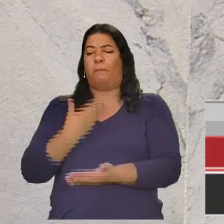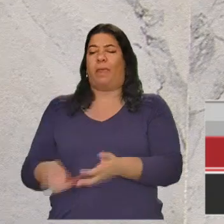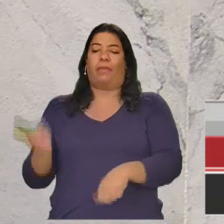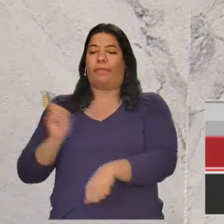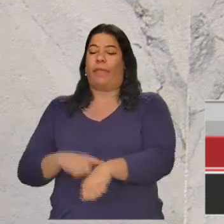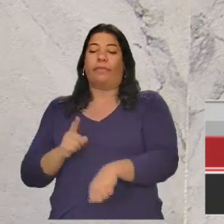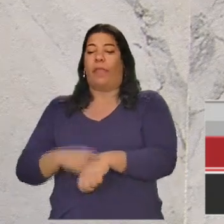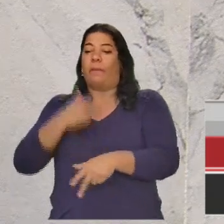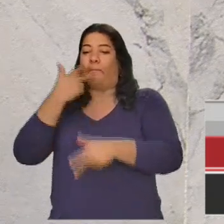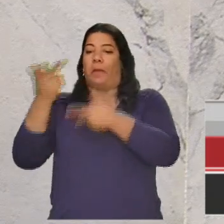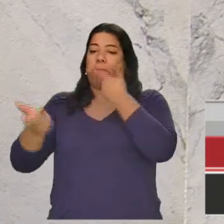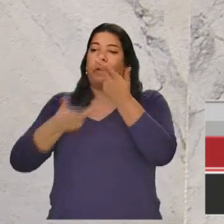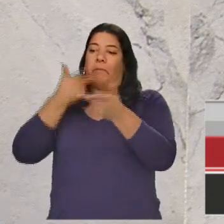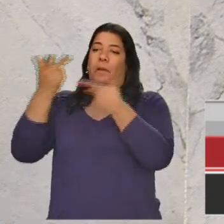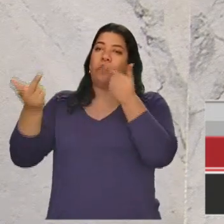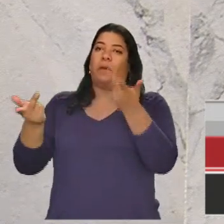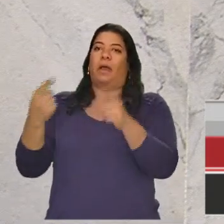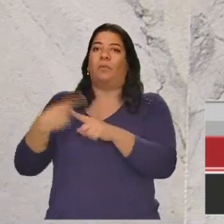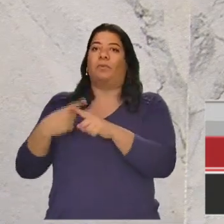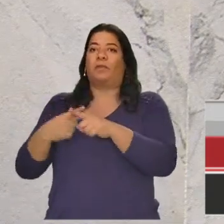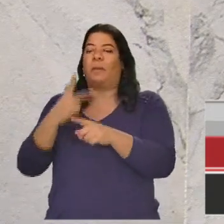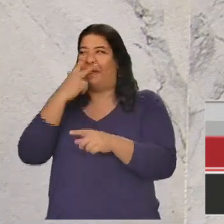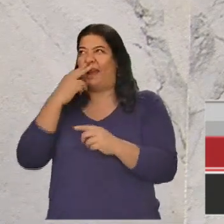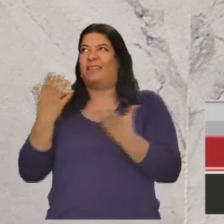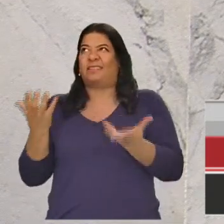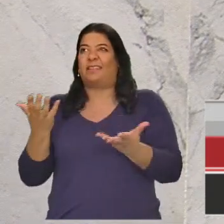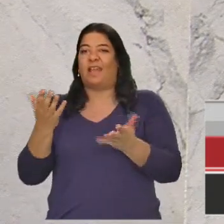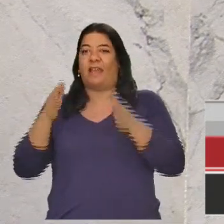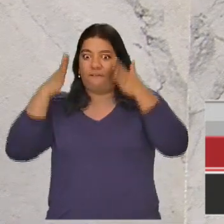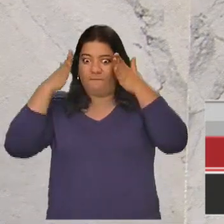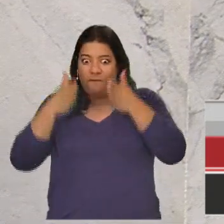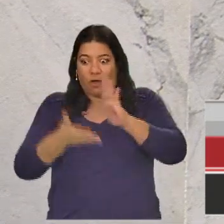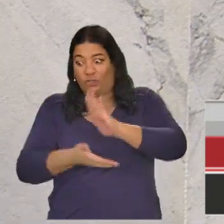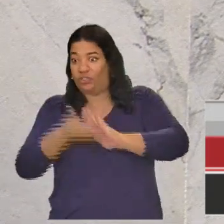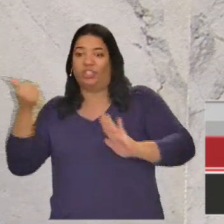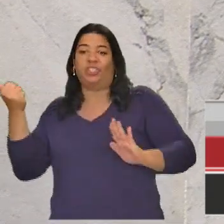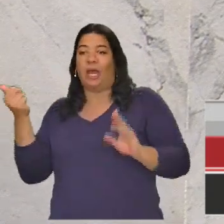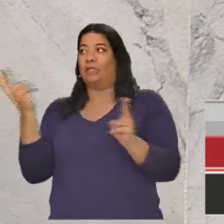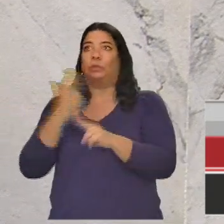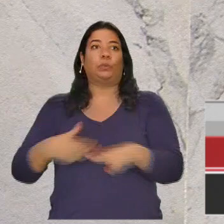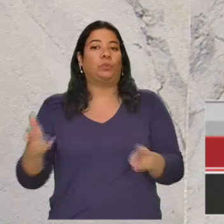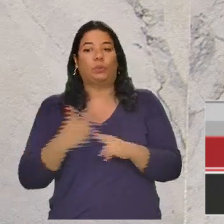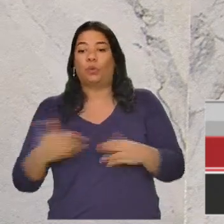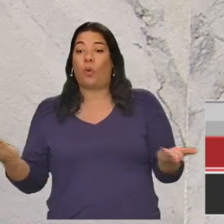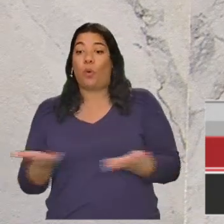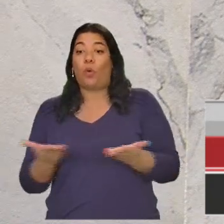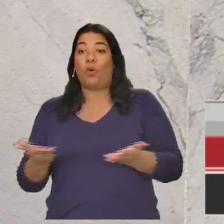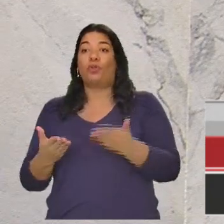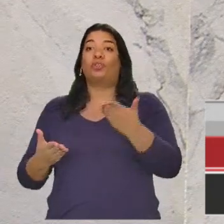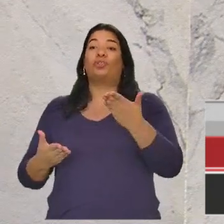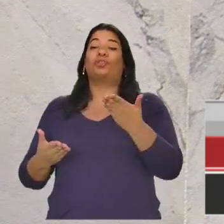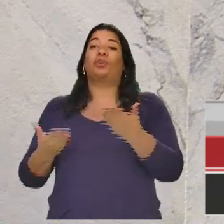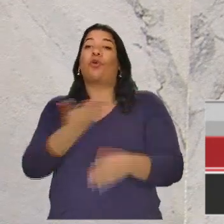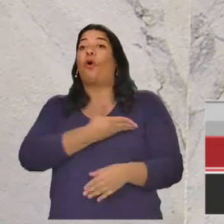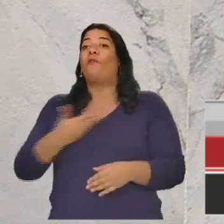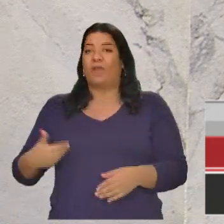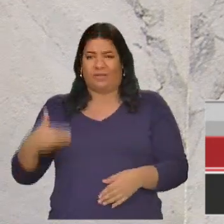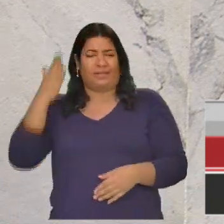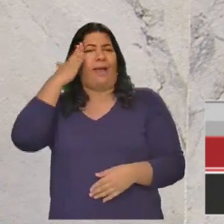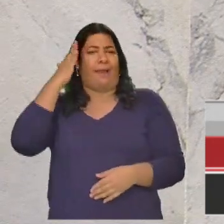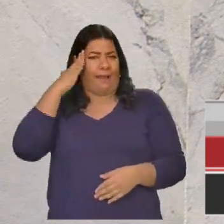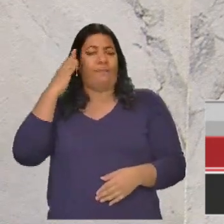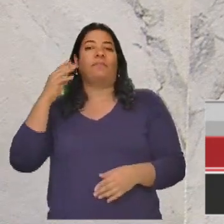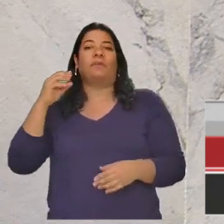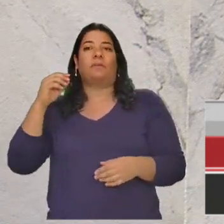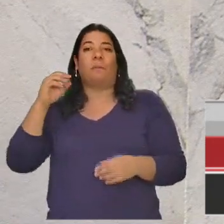porque eles querem tirar o foco do grande debate do governo hoje que a reforma da previdência reforma da previdência